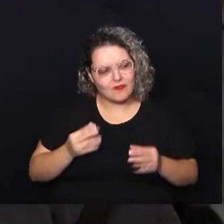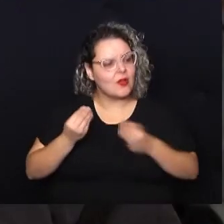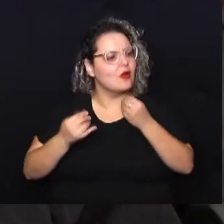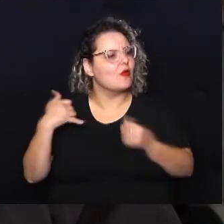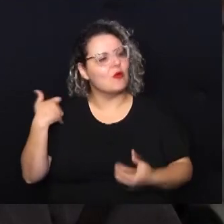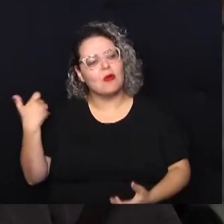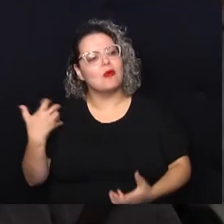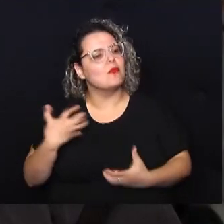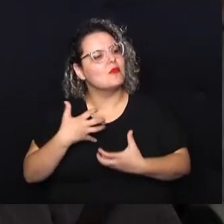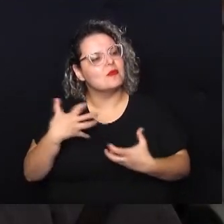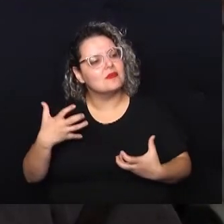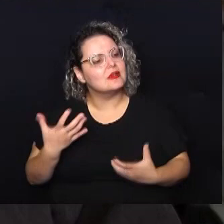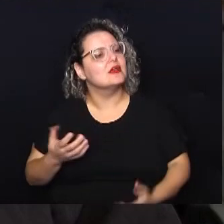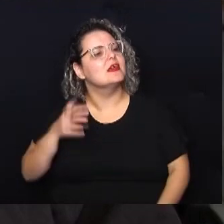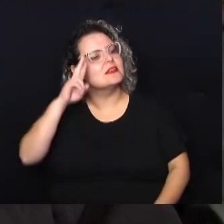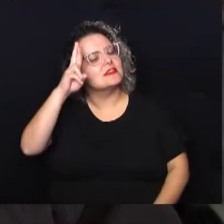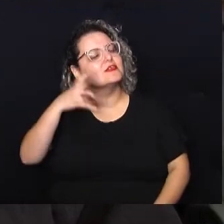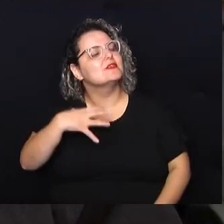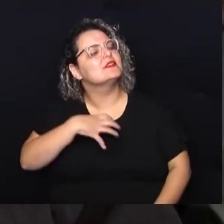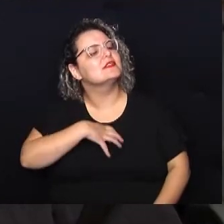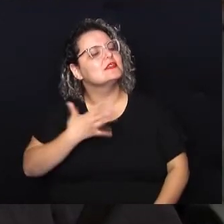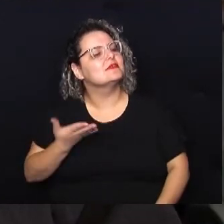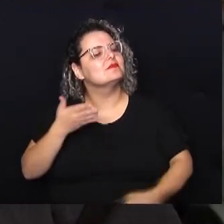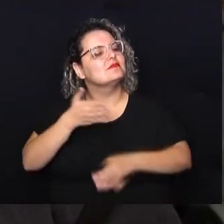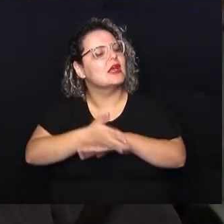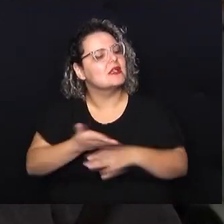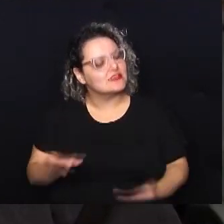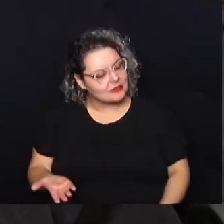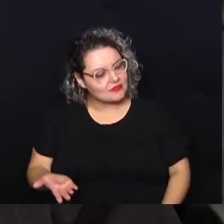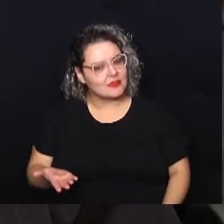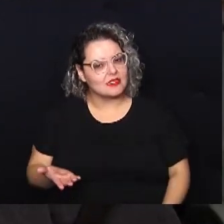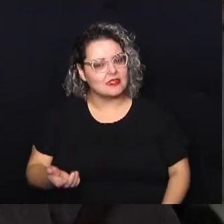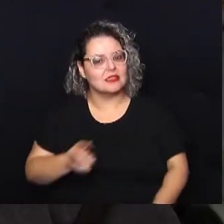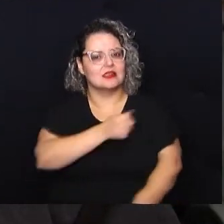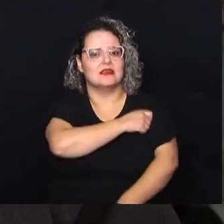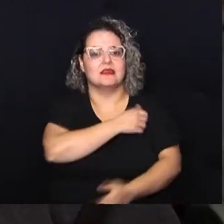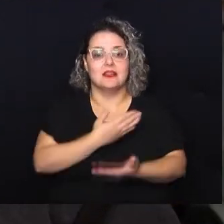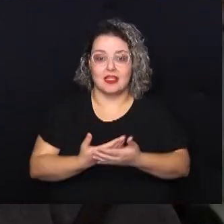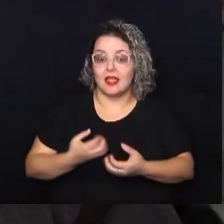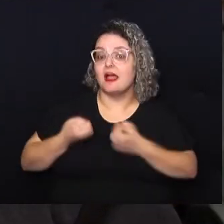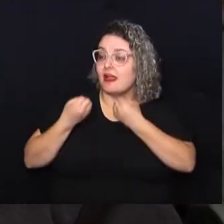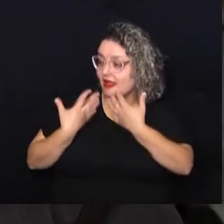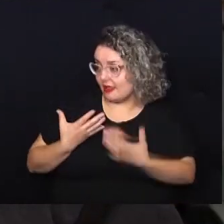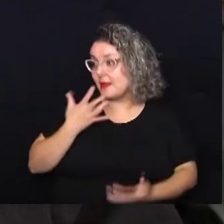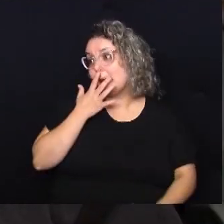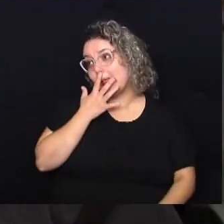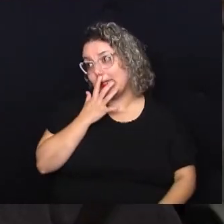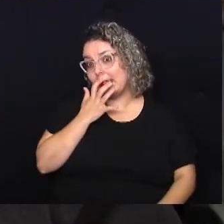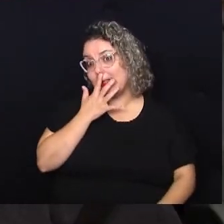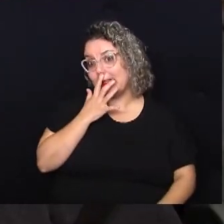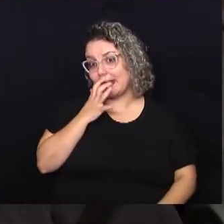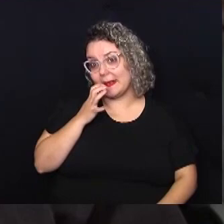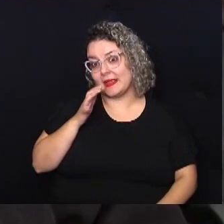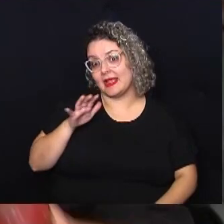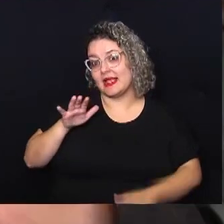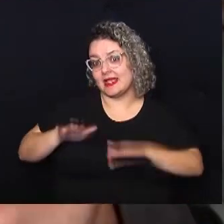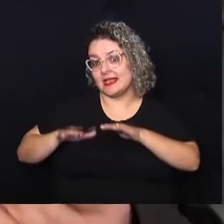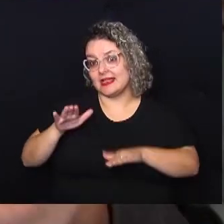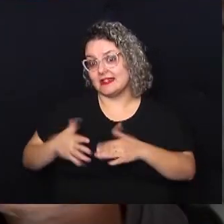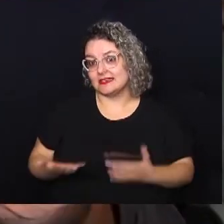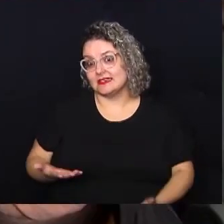depois de participar dessas aulas? É bom. E às vezes a gente fica